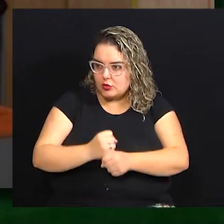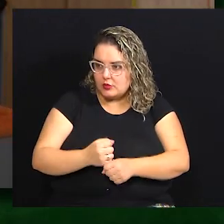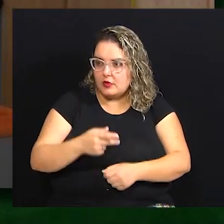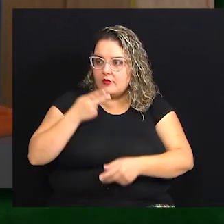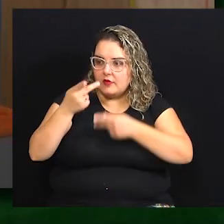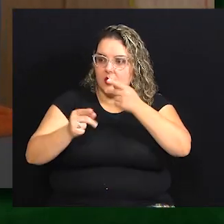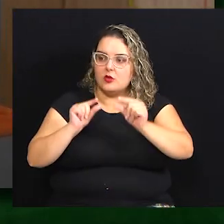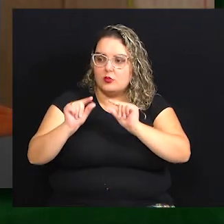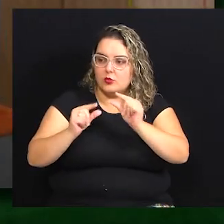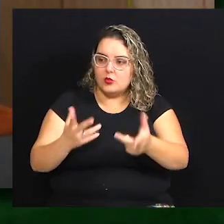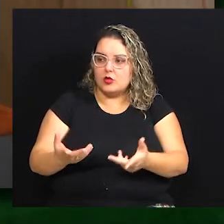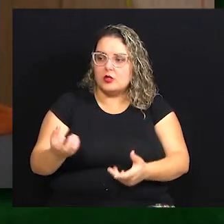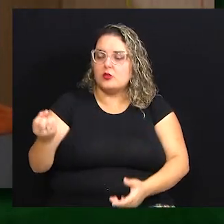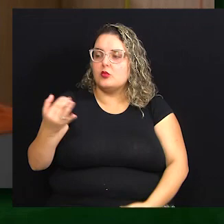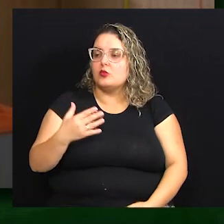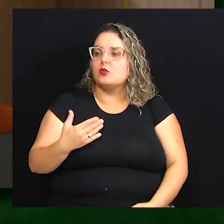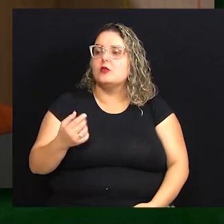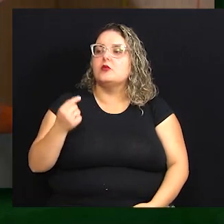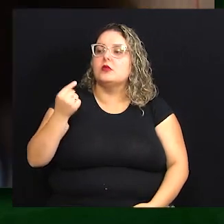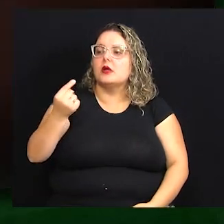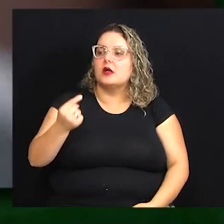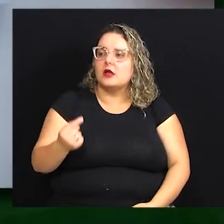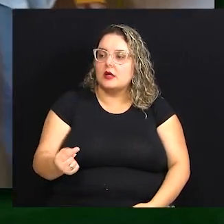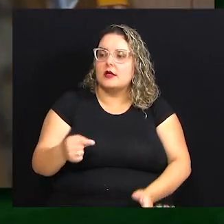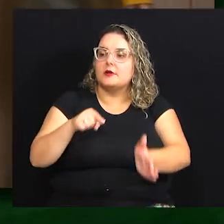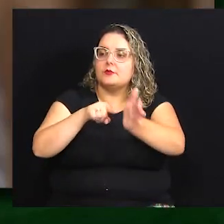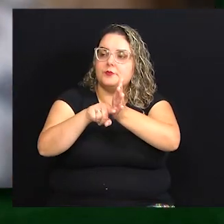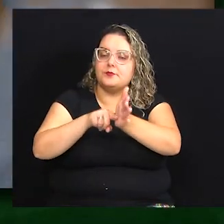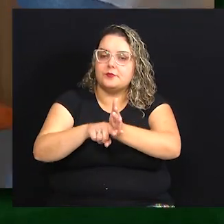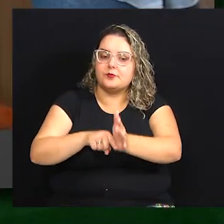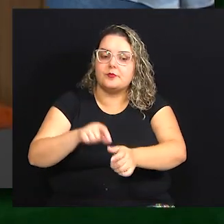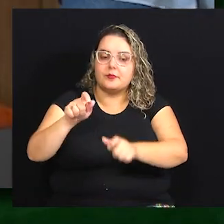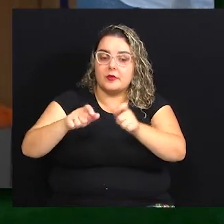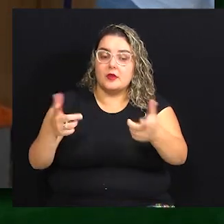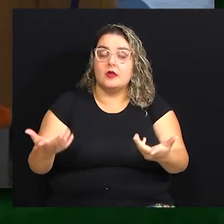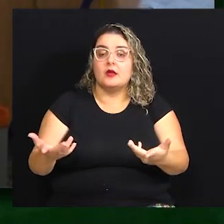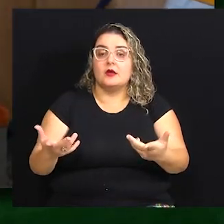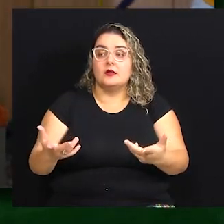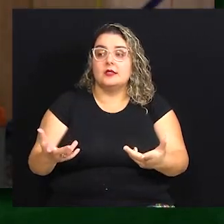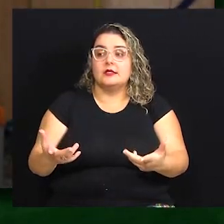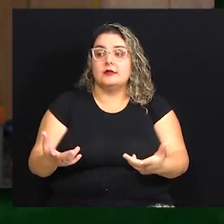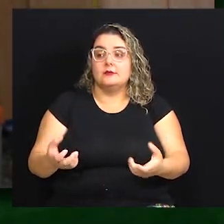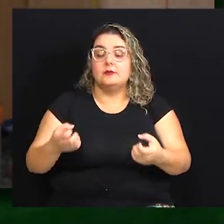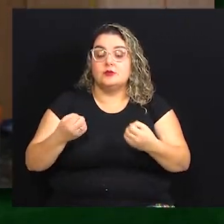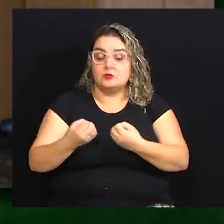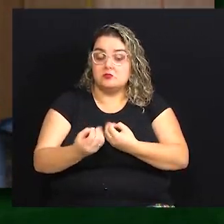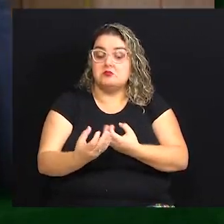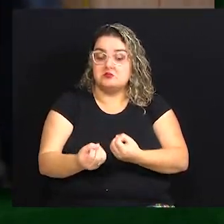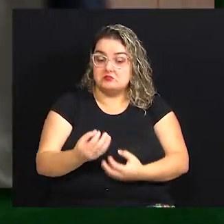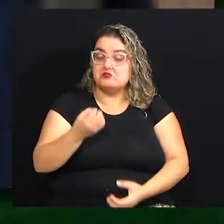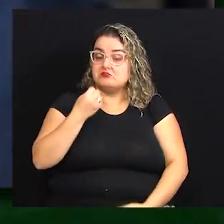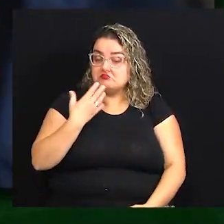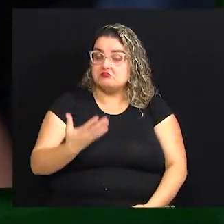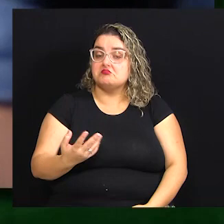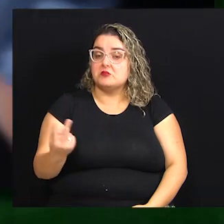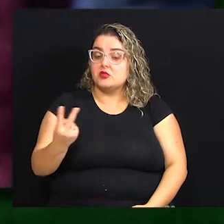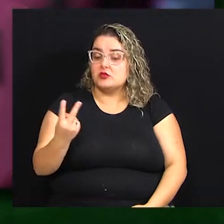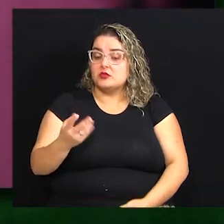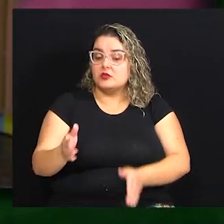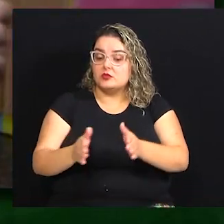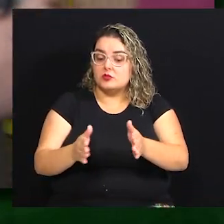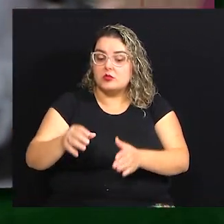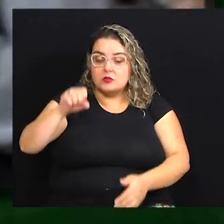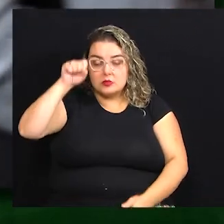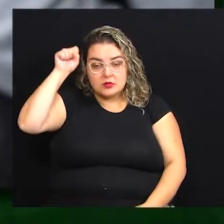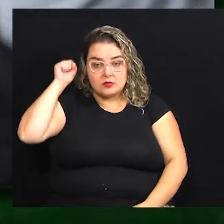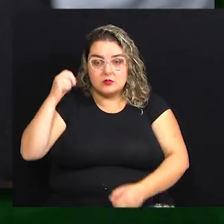para o pessoal que está em casa, né? Quanto vale as questões, para a galera sair daqui super bem informada sobre a segunda